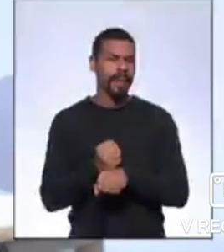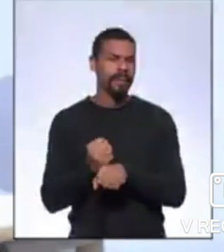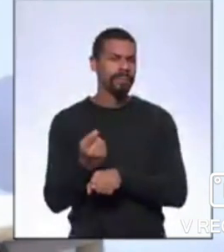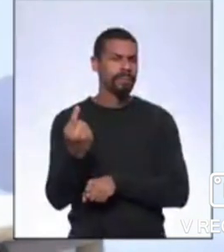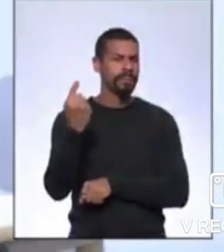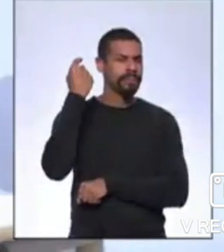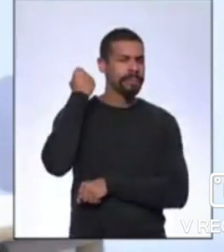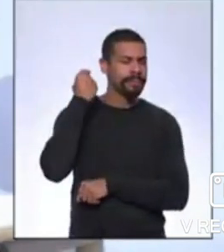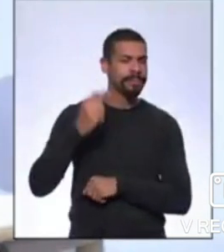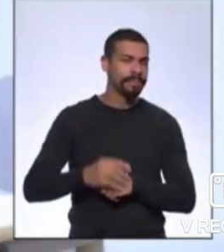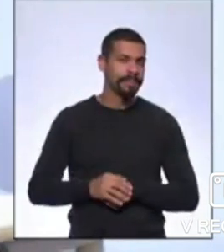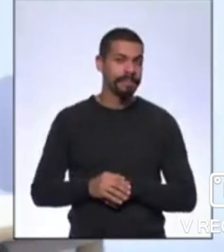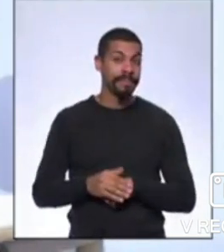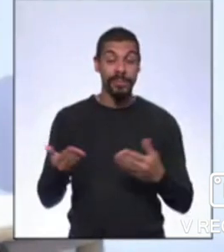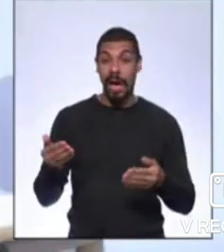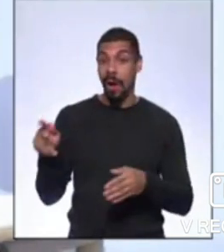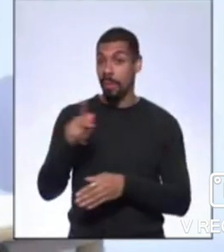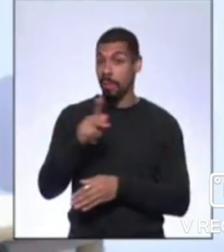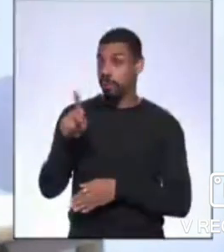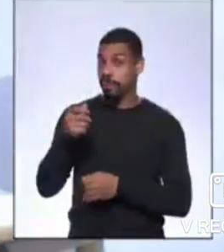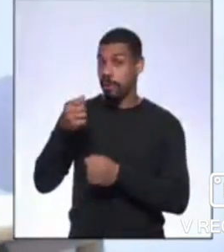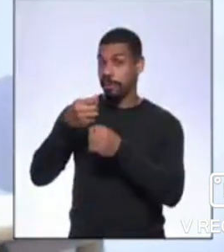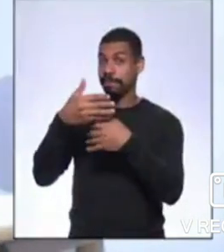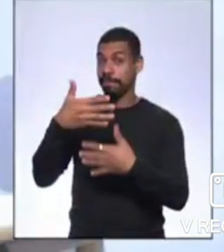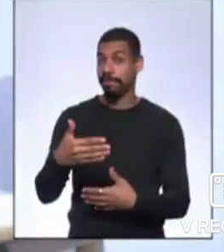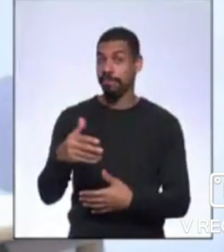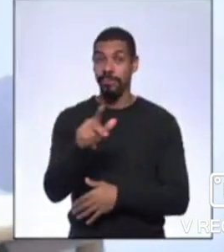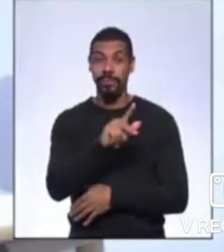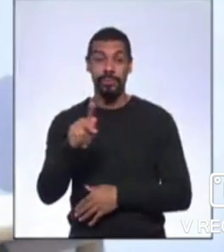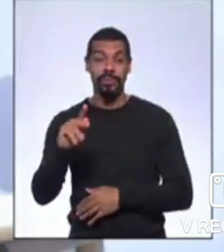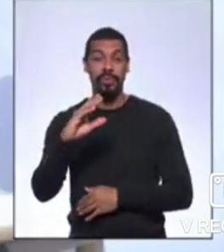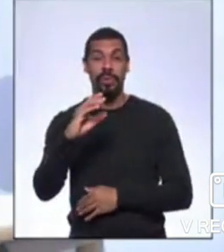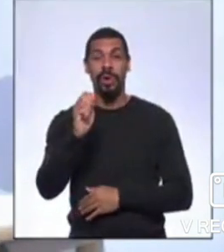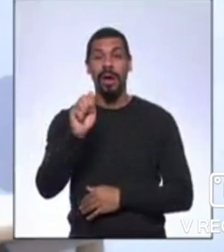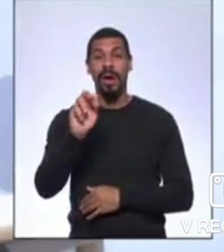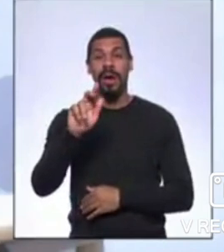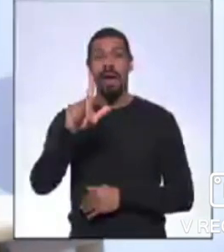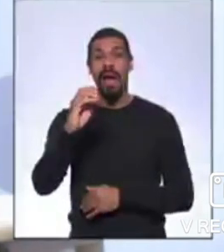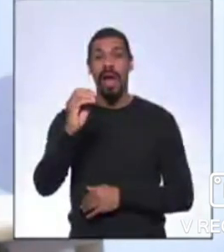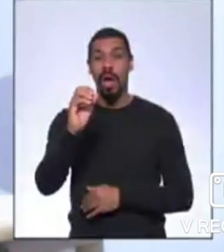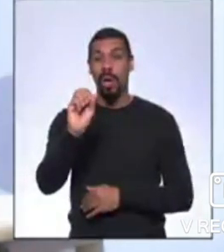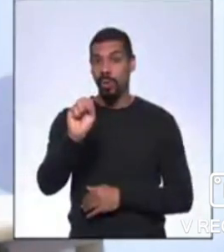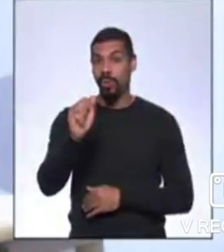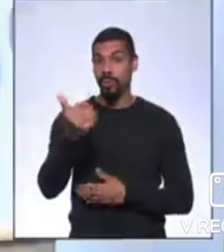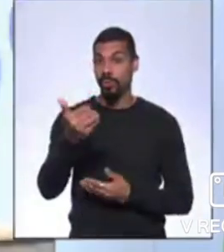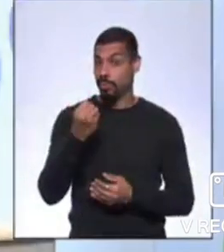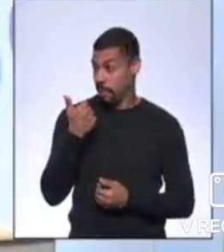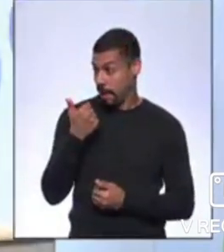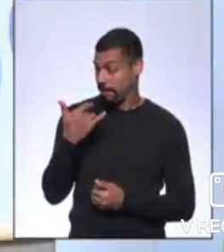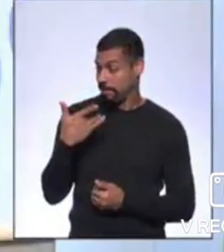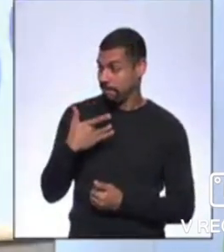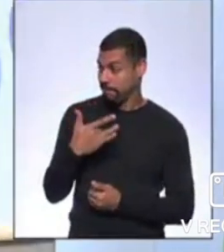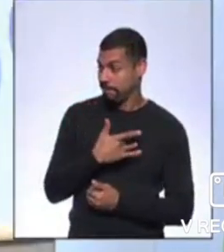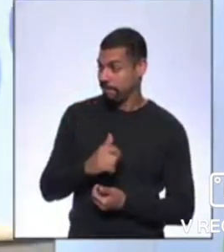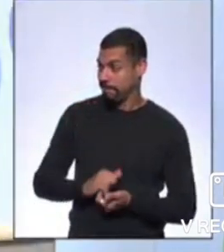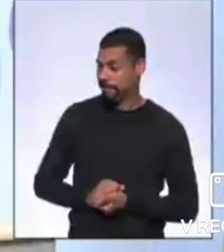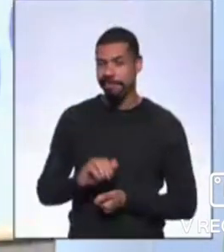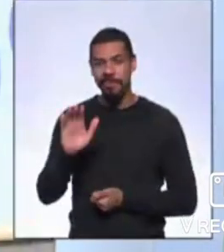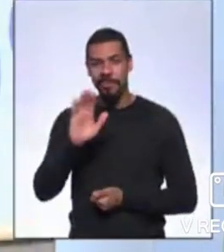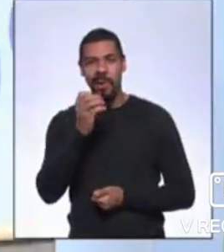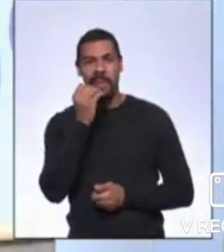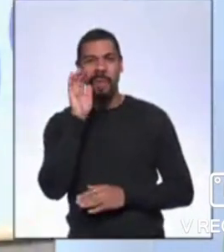as interações via chat, está aqui conosco o professor Carlos Fernando dos Santos Neri. Tudo bem, professor? Tudo bem? Boa